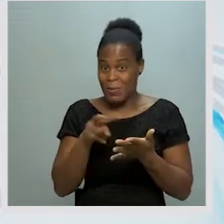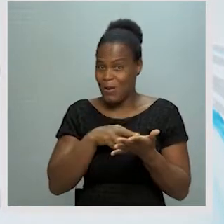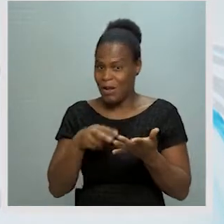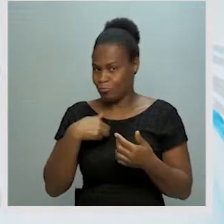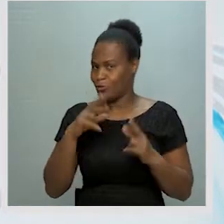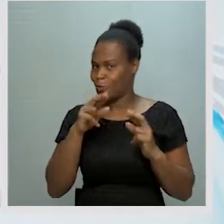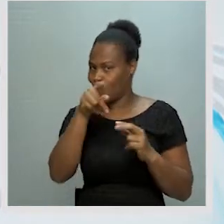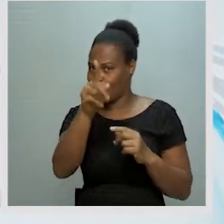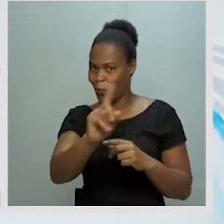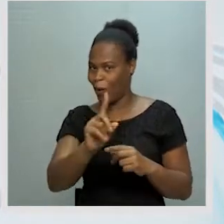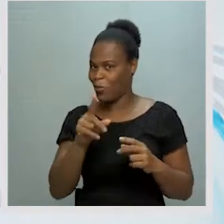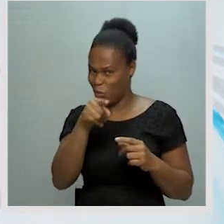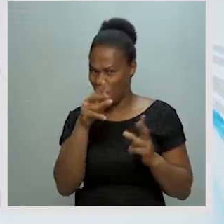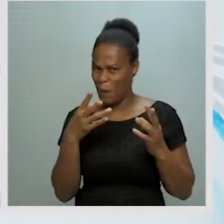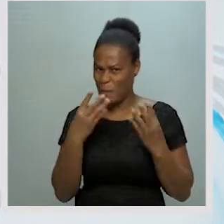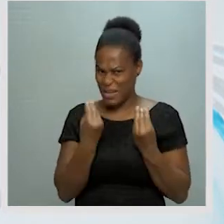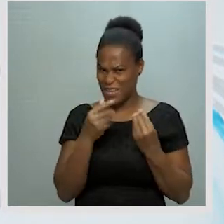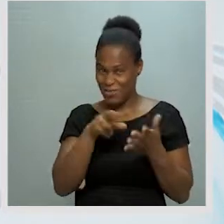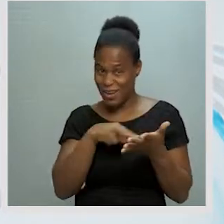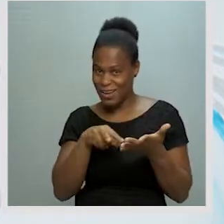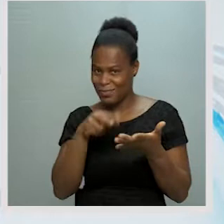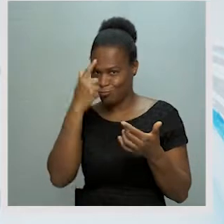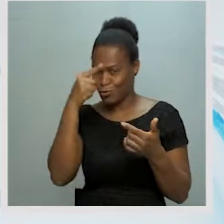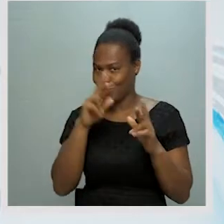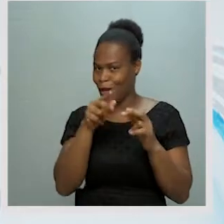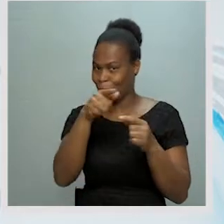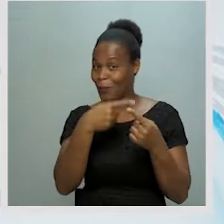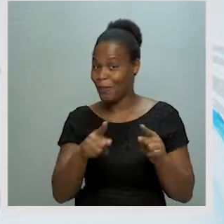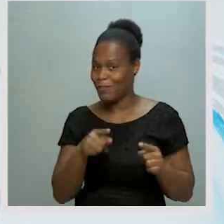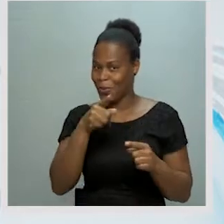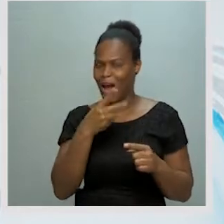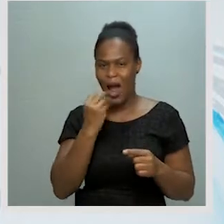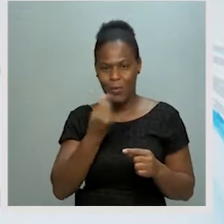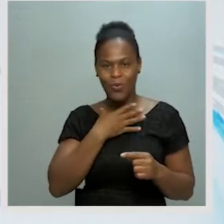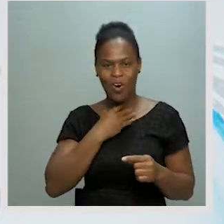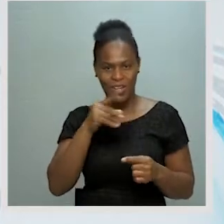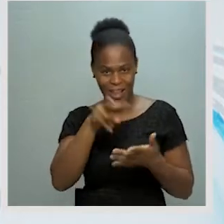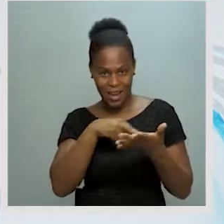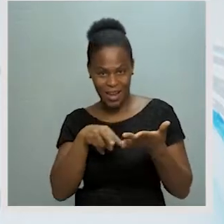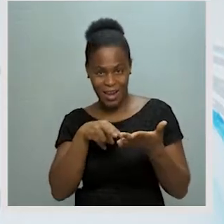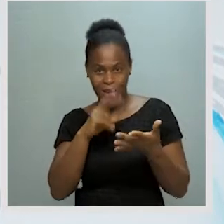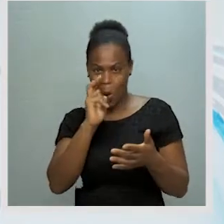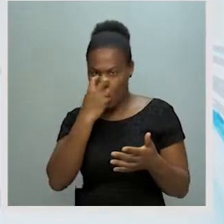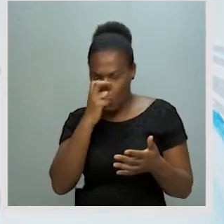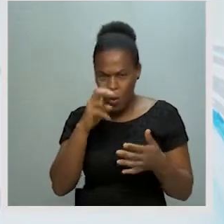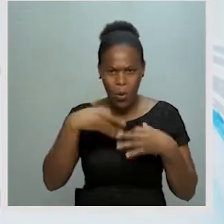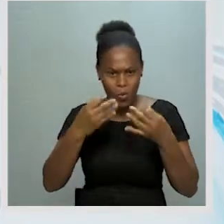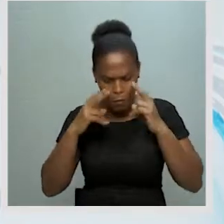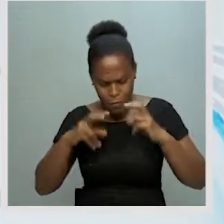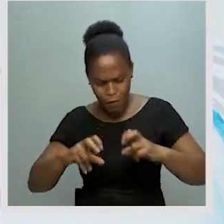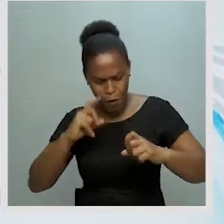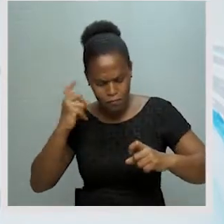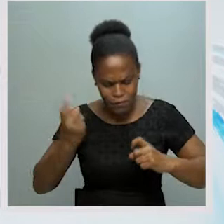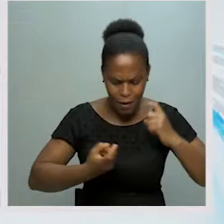seu caso. Espero que no seu caso seja diferente. Você é um aluno que gosta de ler, é curioso, procura